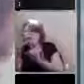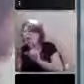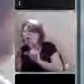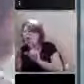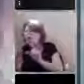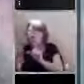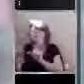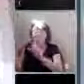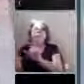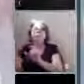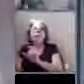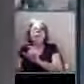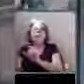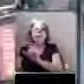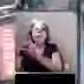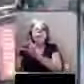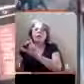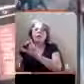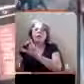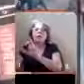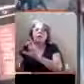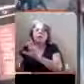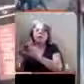o parágrafo.